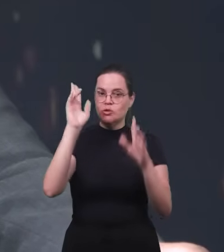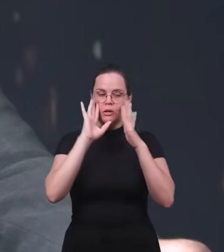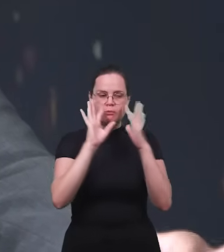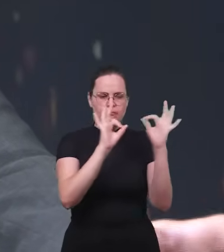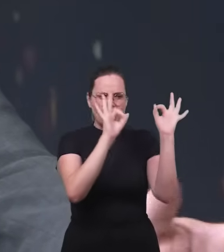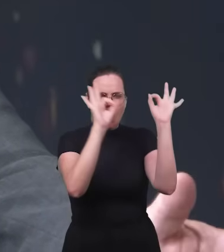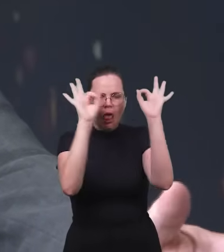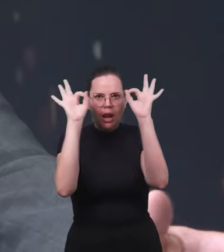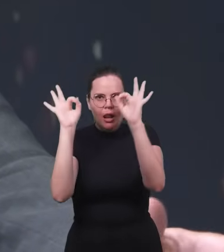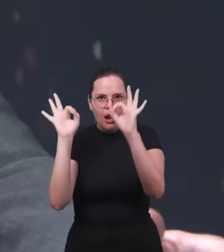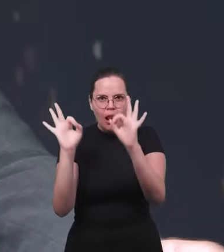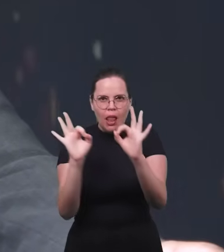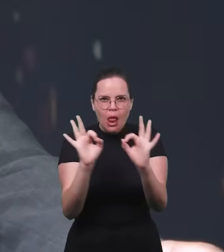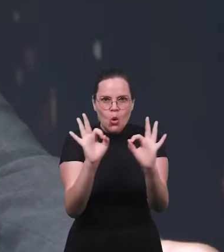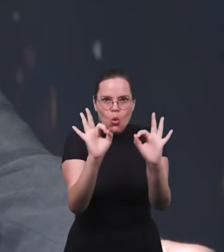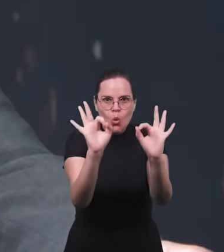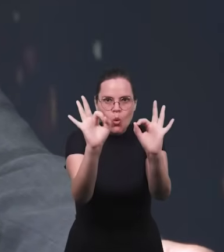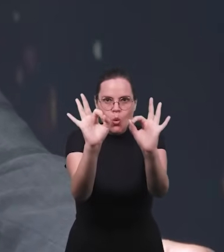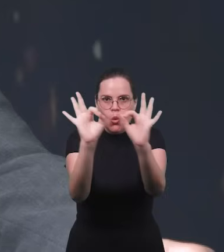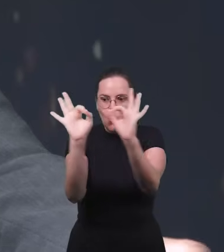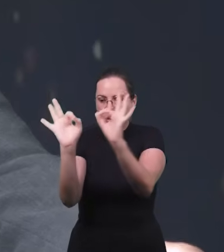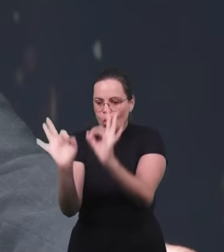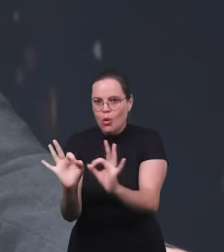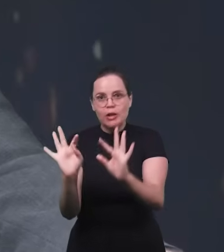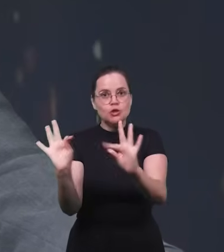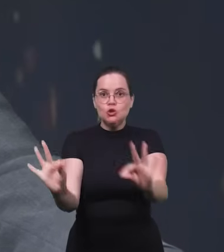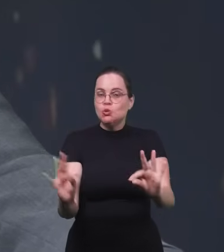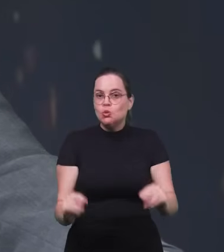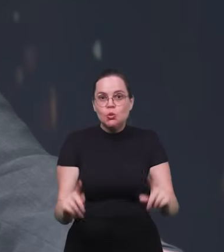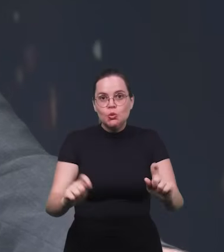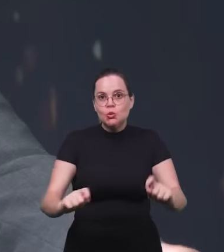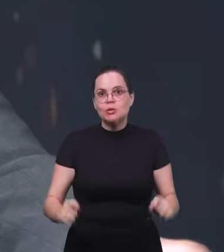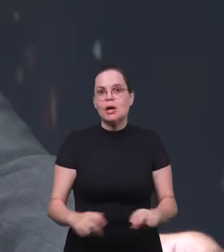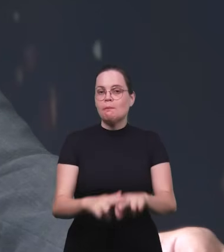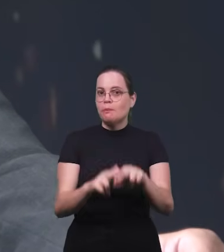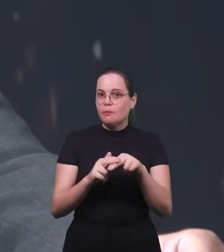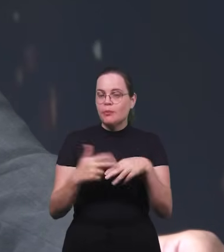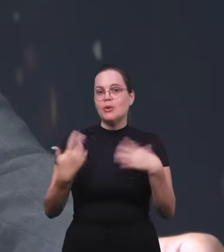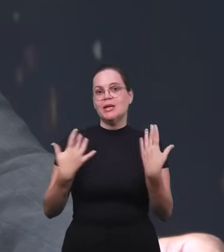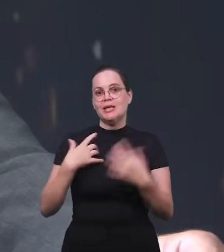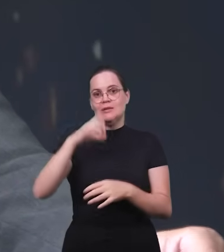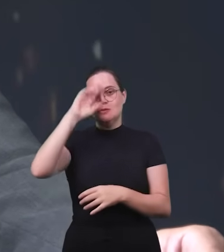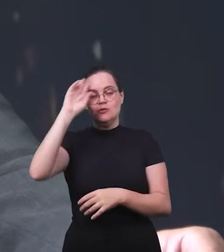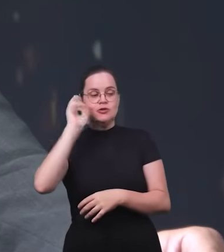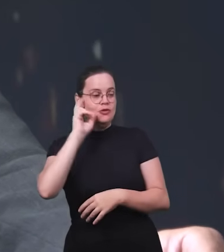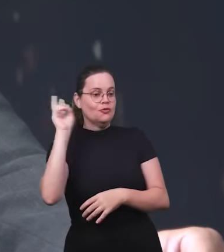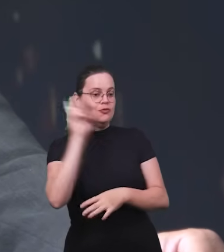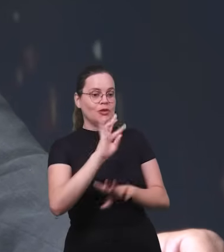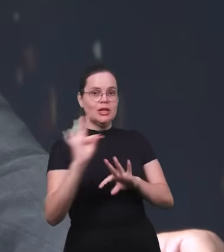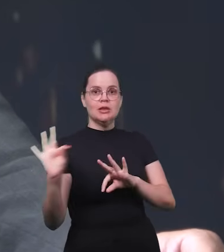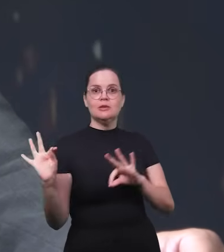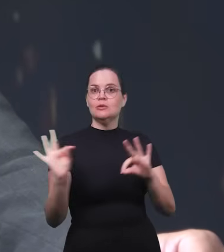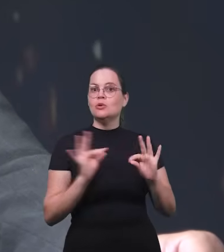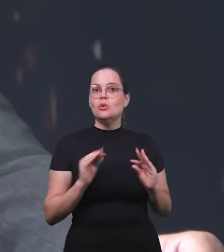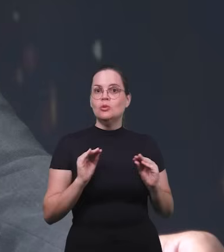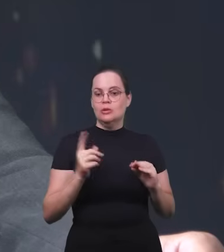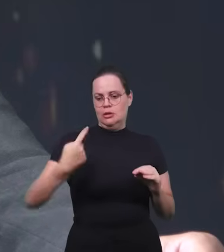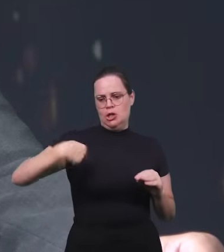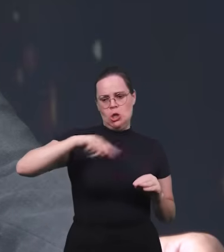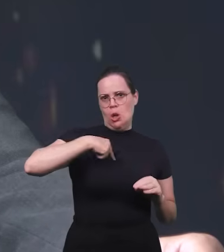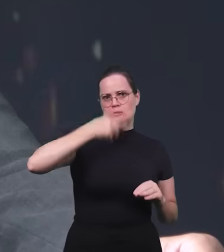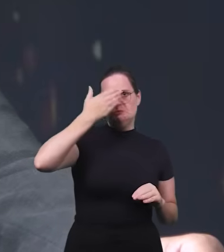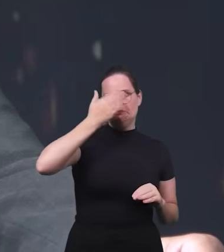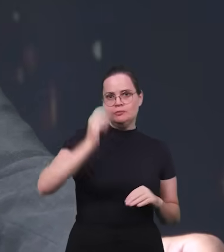ele tem a visão de toda a realidade. E por isso que a palavra diz que ele enxerga aquilo que nós não enxergamos. Por isso que ele vai falar com Samuel.